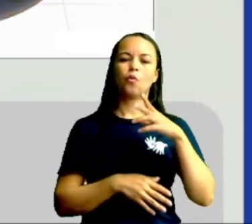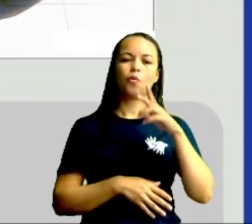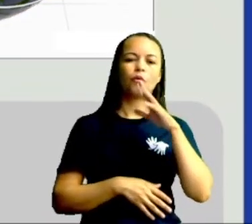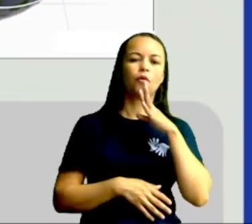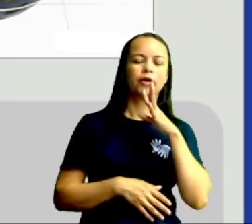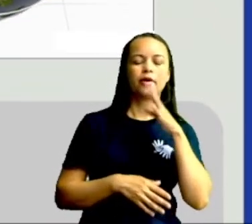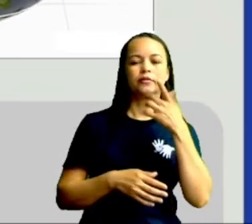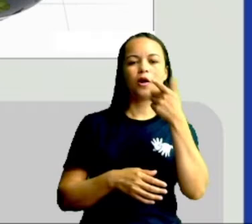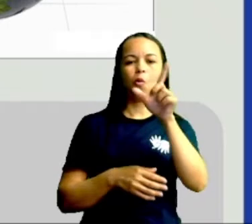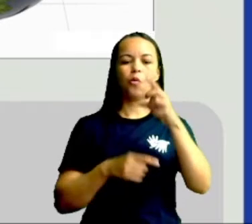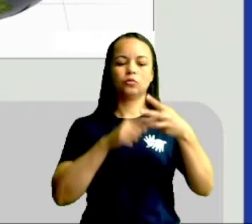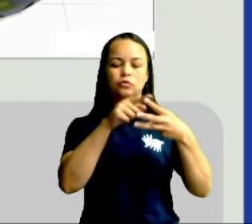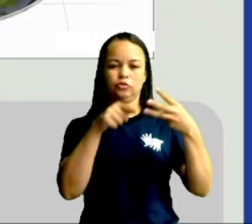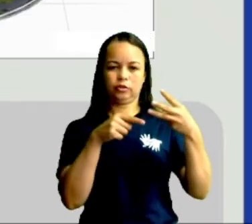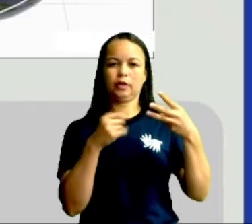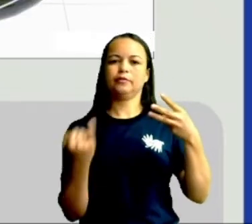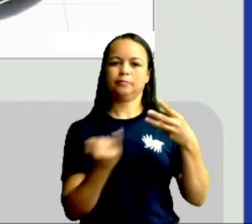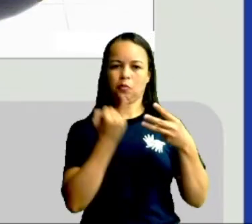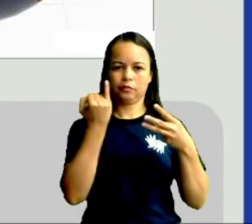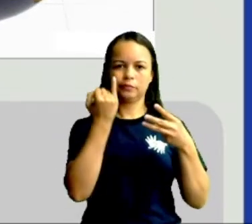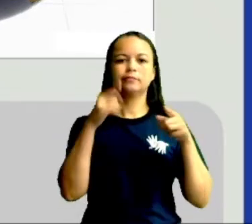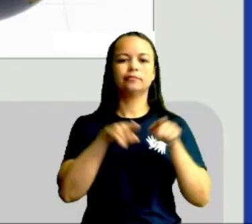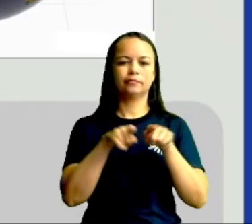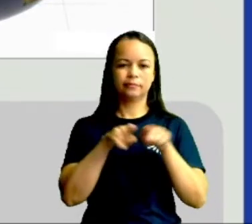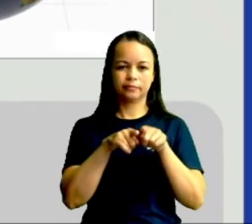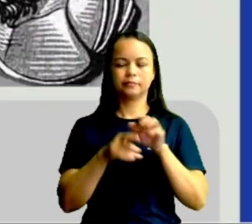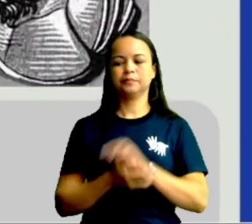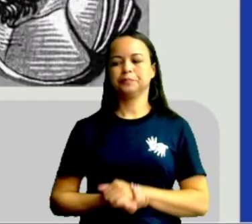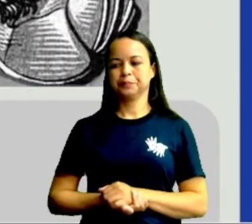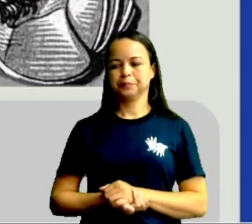3, tão importantes quanto. Vamos ver lá?